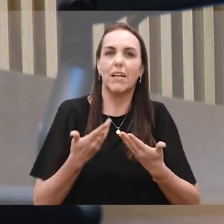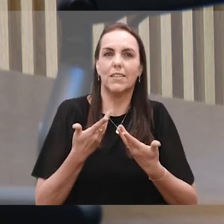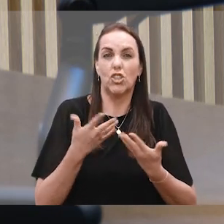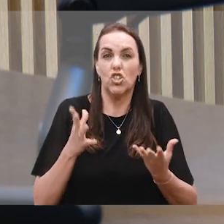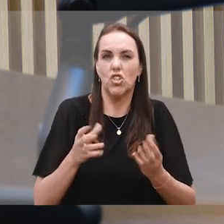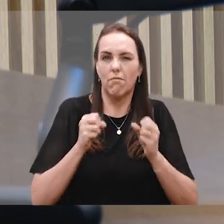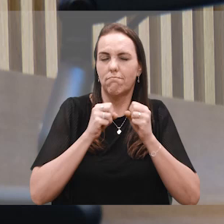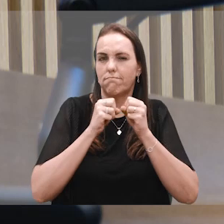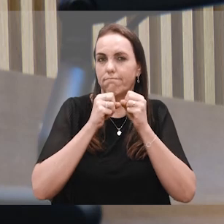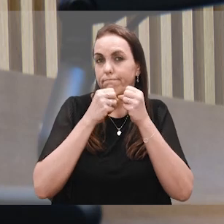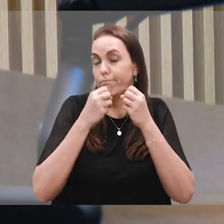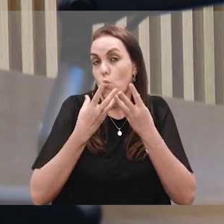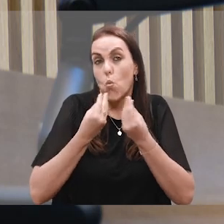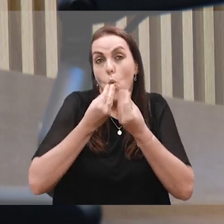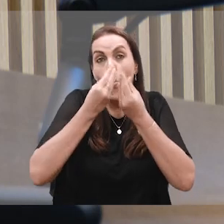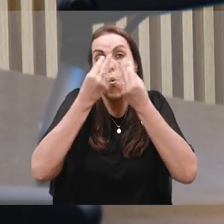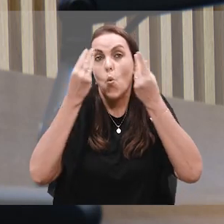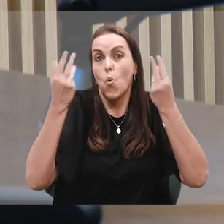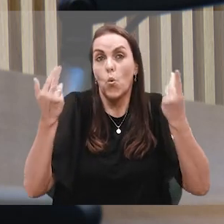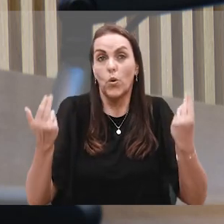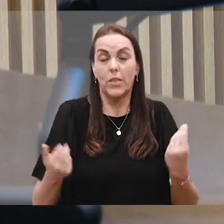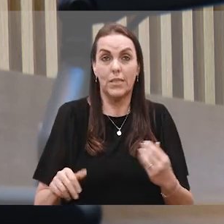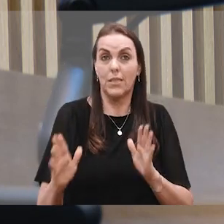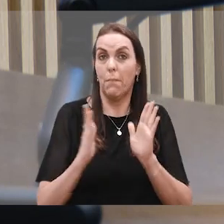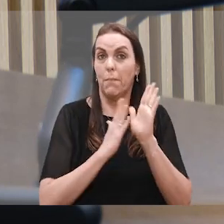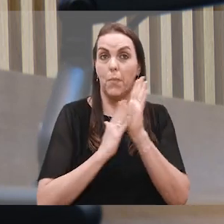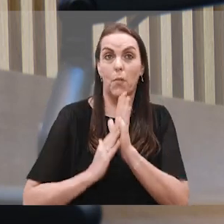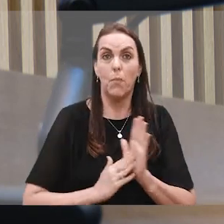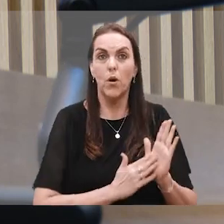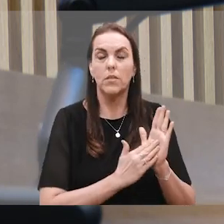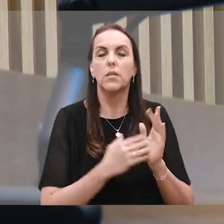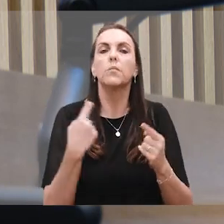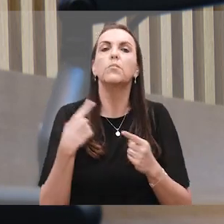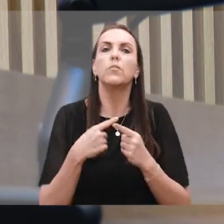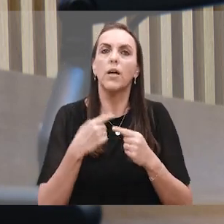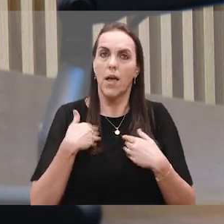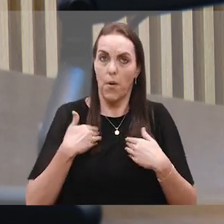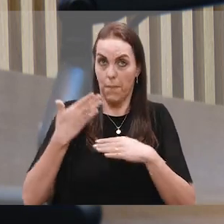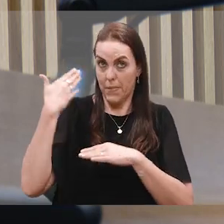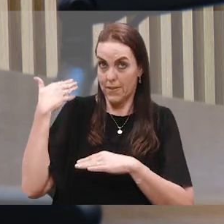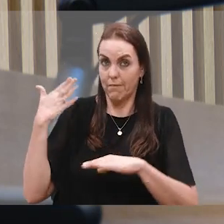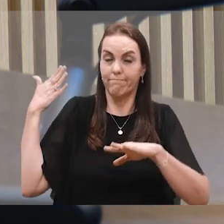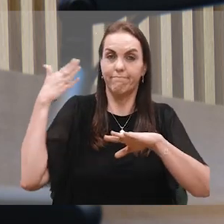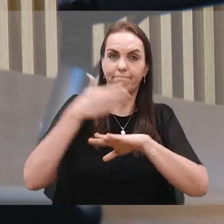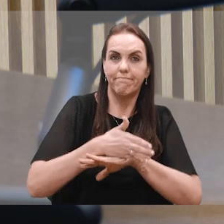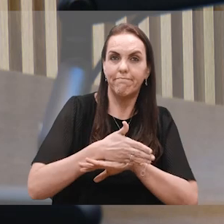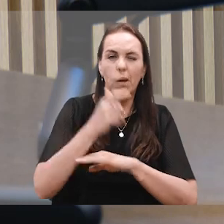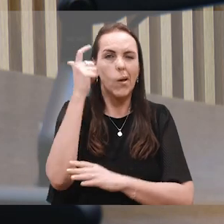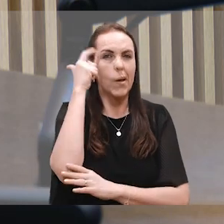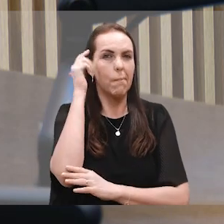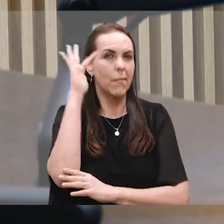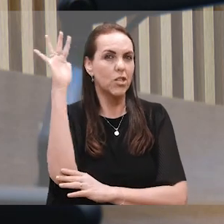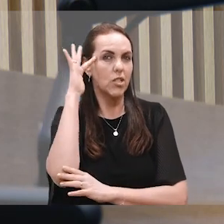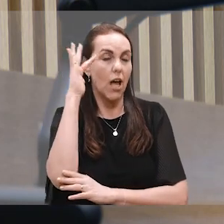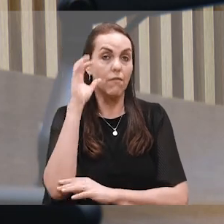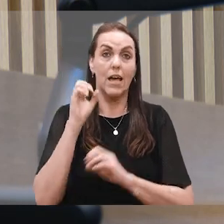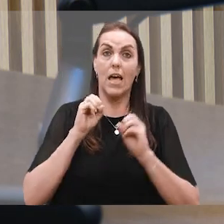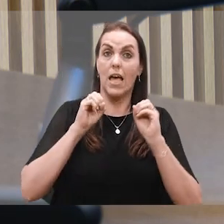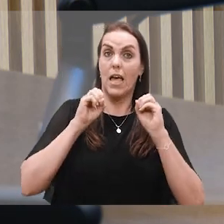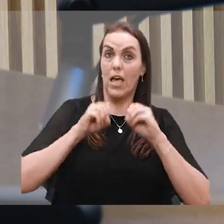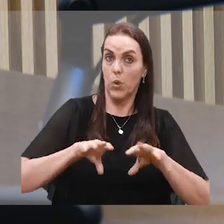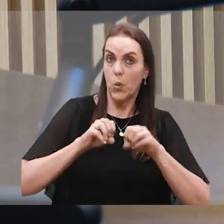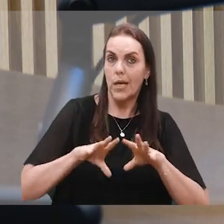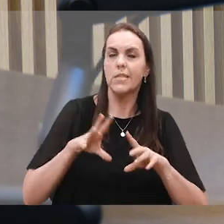uma vastidão, uma imensidão de propostas, porque quando eu entrei aqui, eu pensava assim, ó, a questão